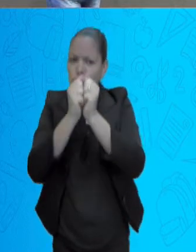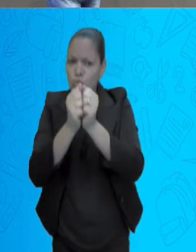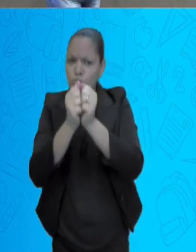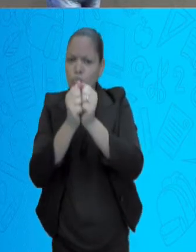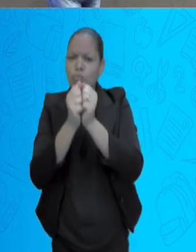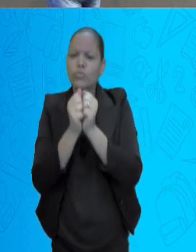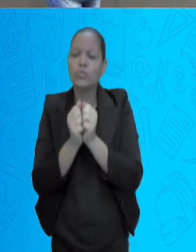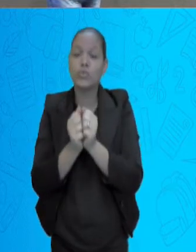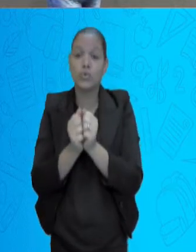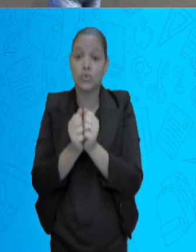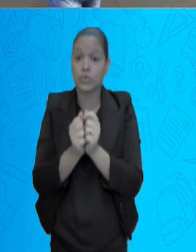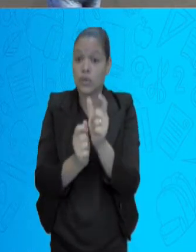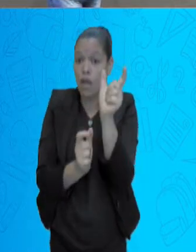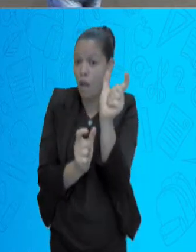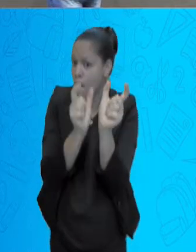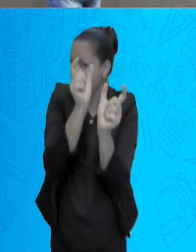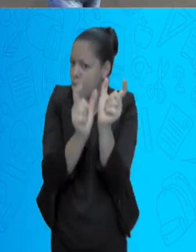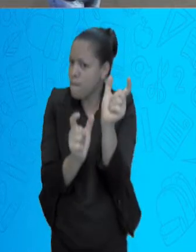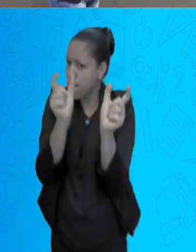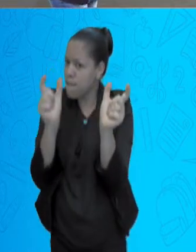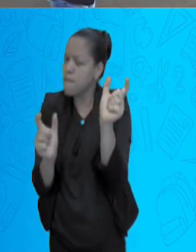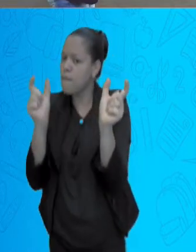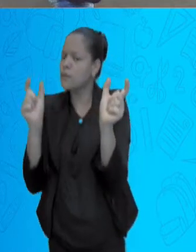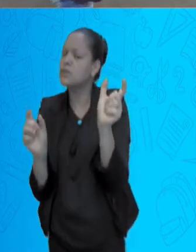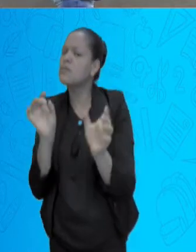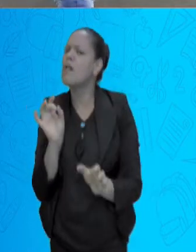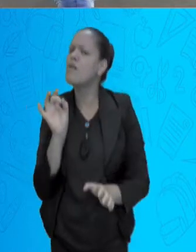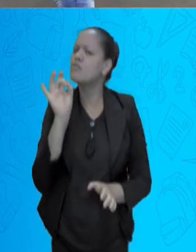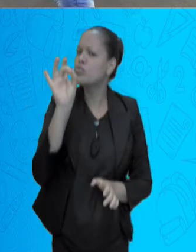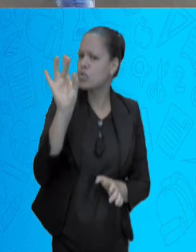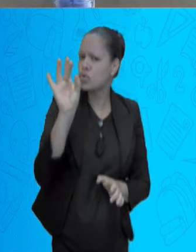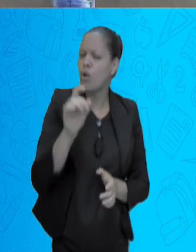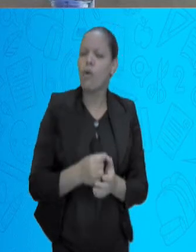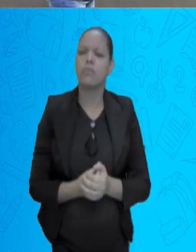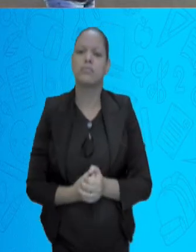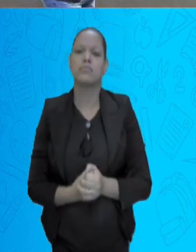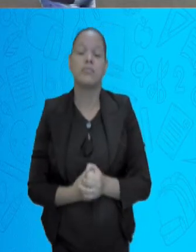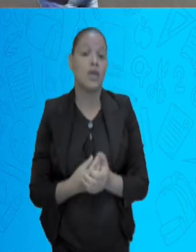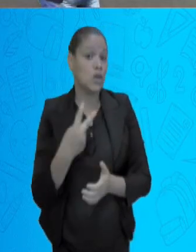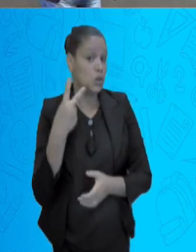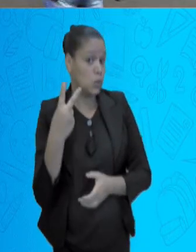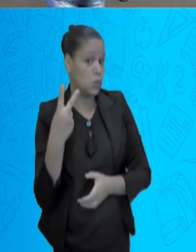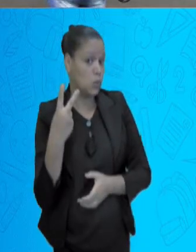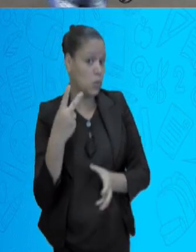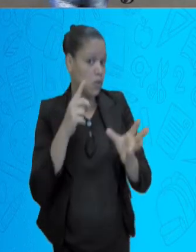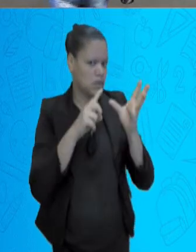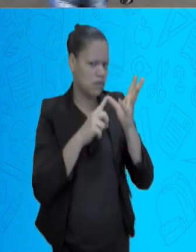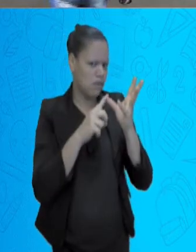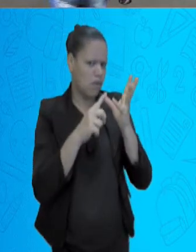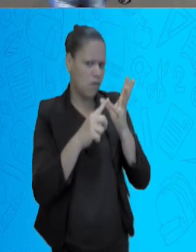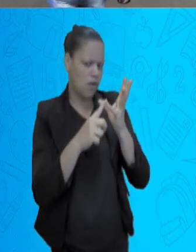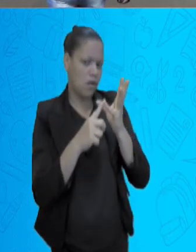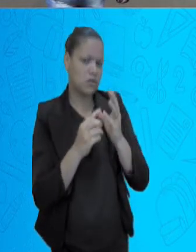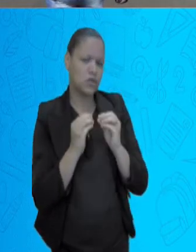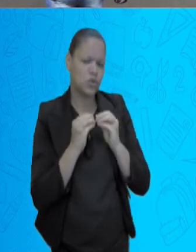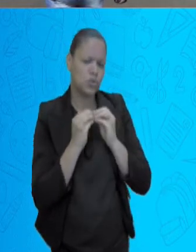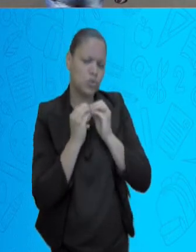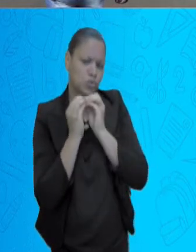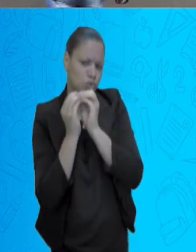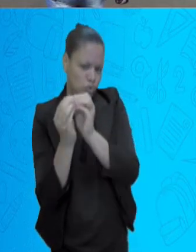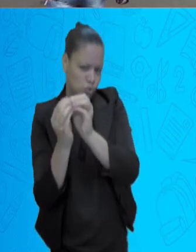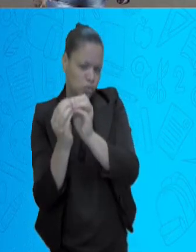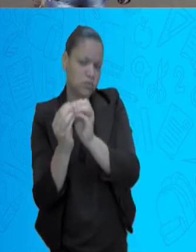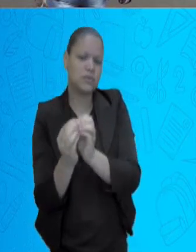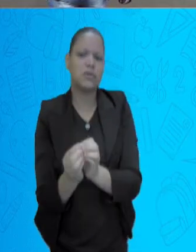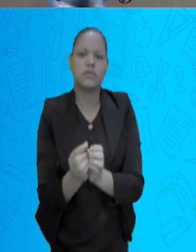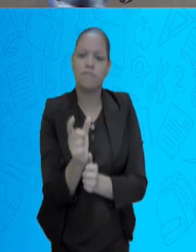I. Então, duas vogais numa mesma sílaba. Quando eu vou separar a